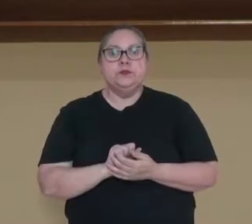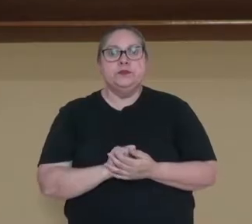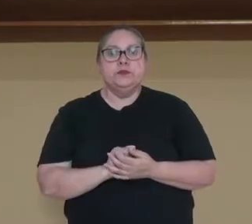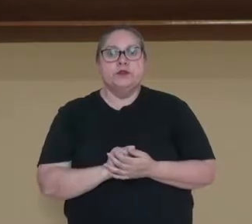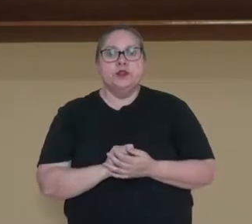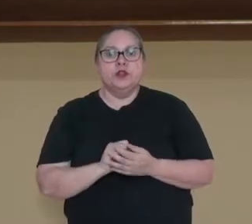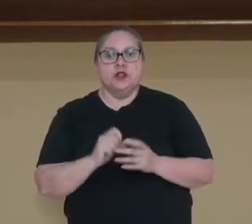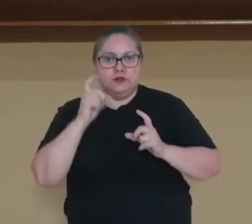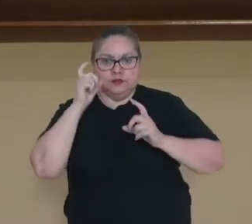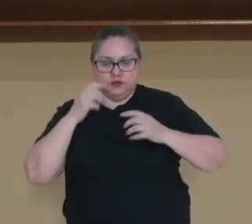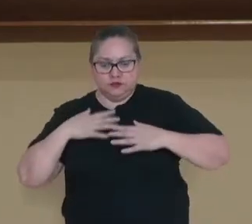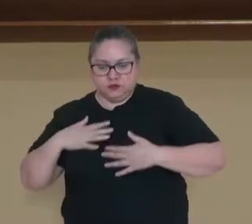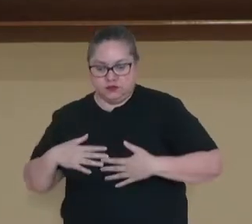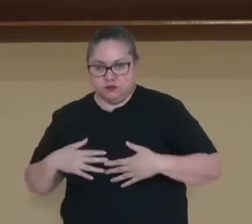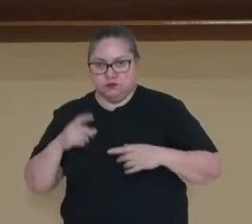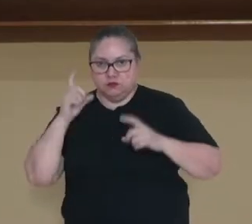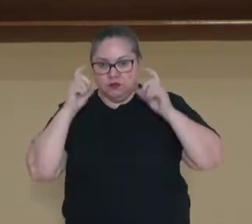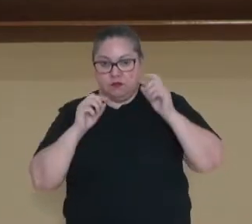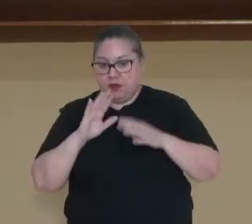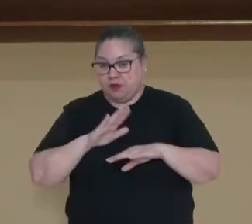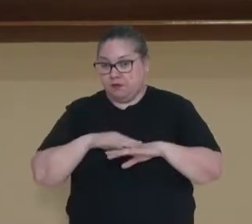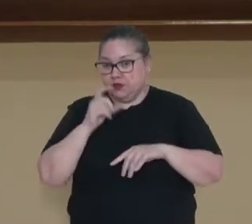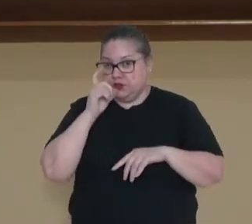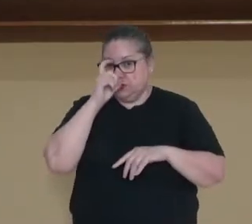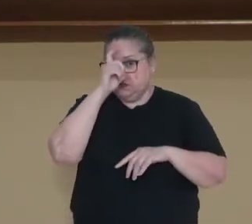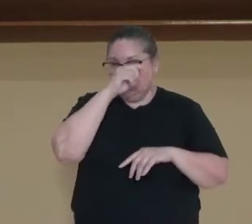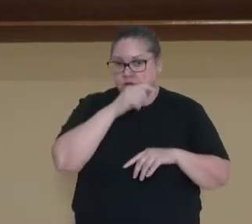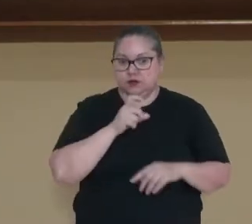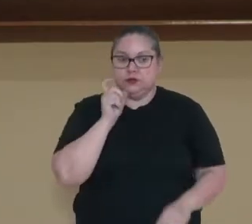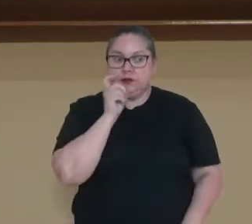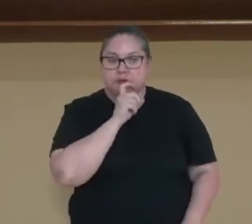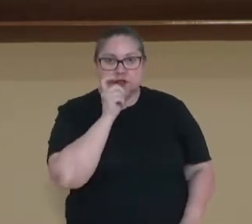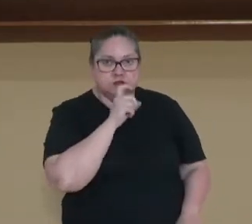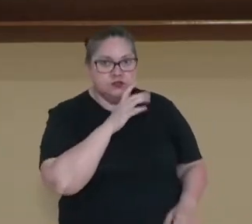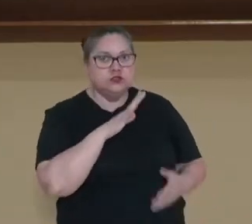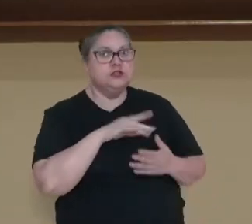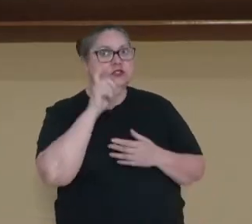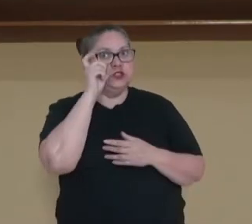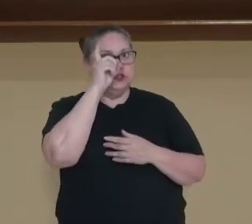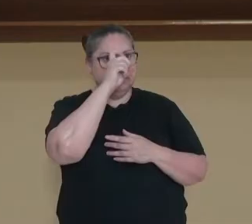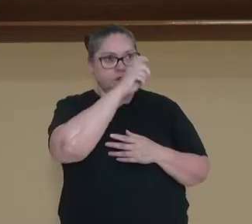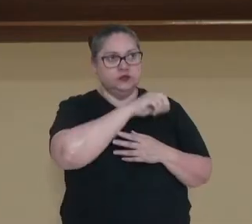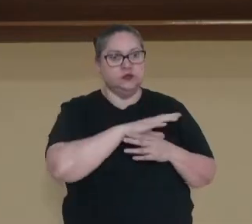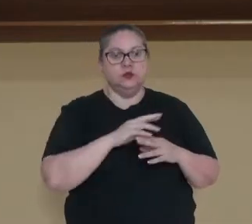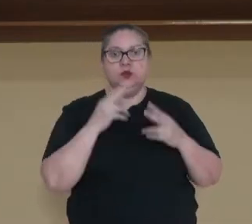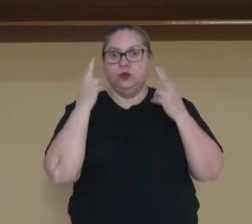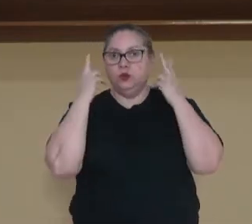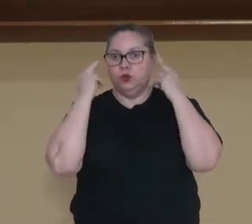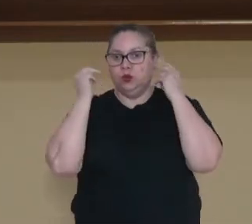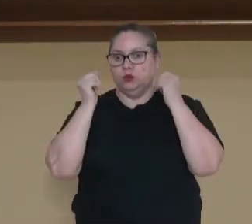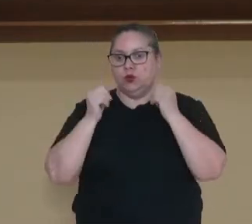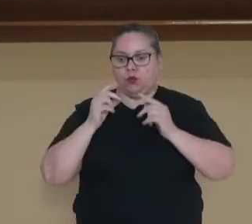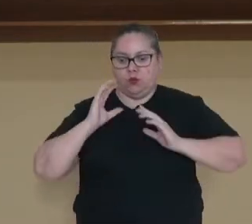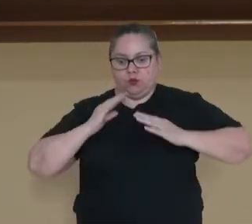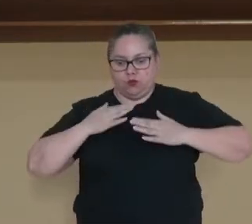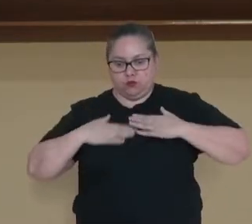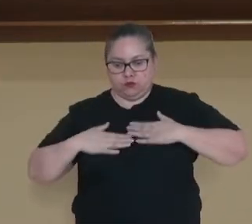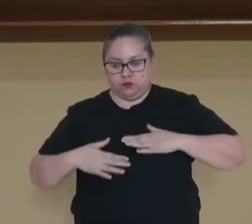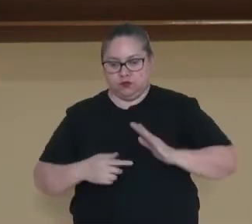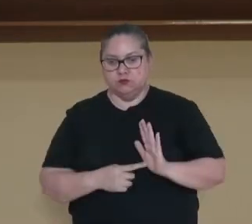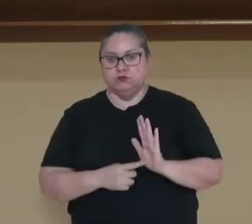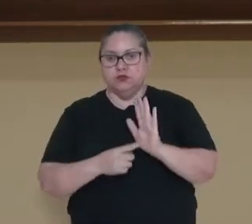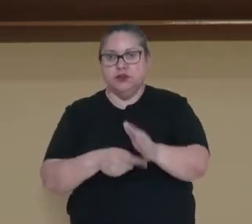Na expressão corporal é bem mais difícil da gente mentir, sabe, pessoal? Normalmente a expressão corporal